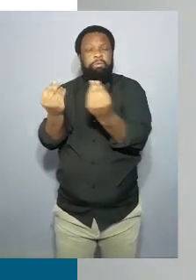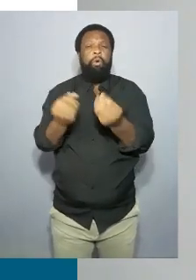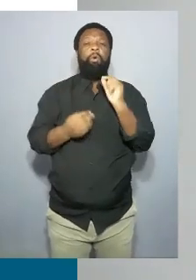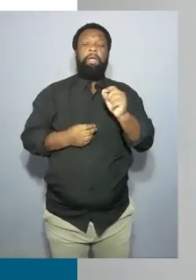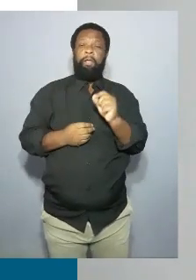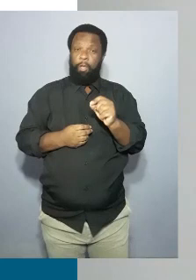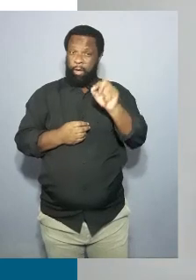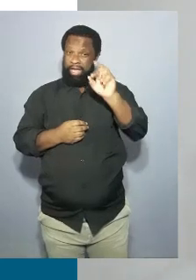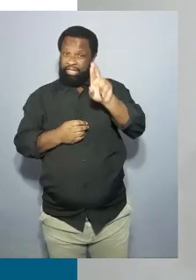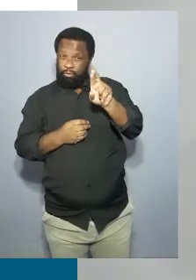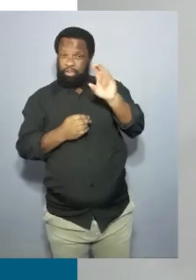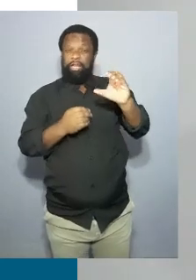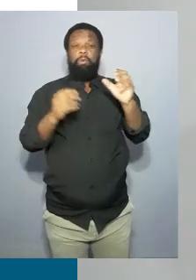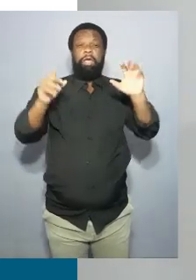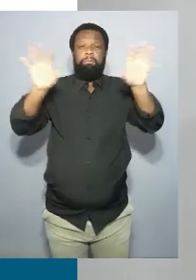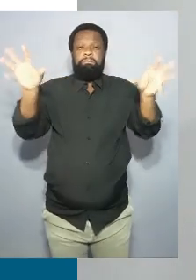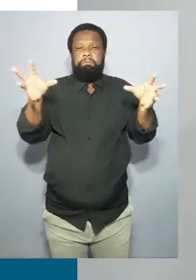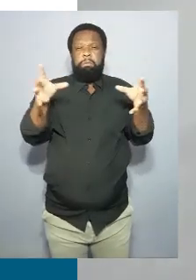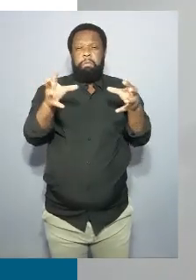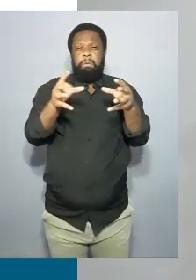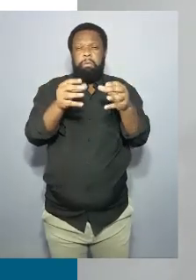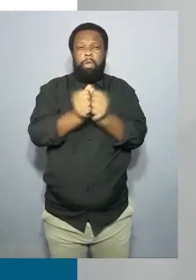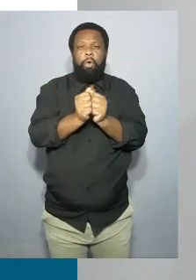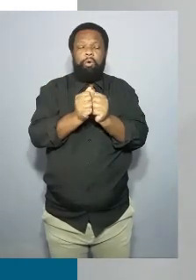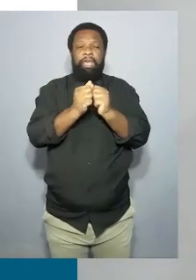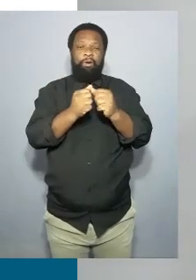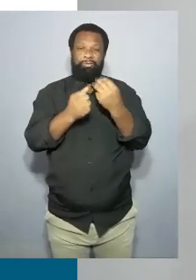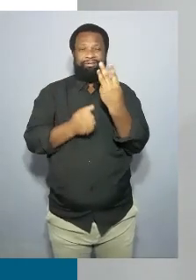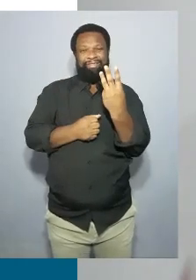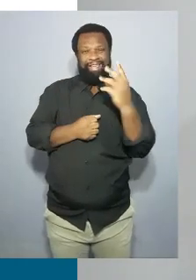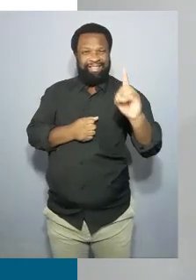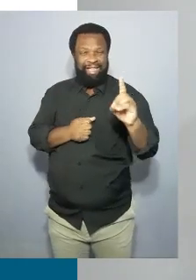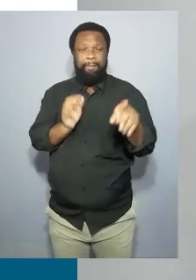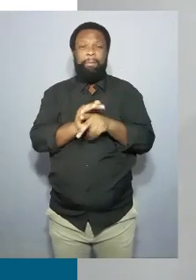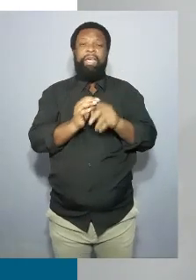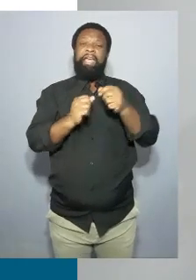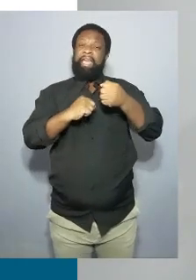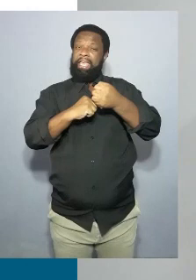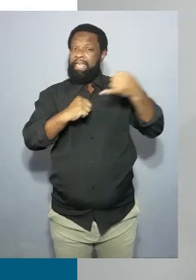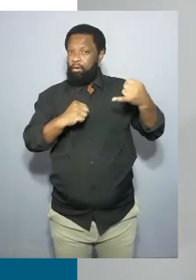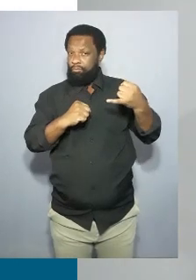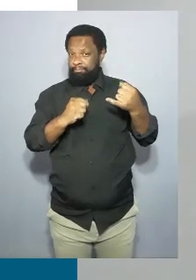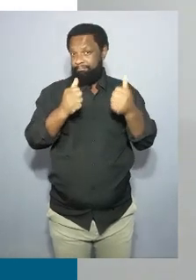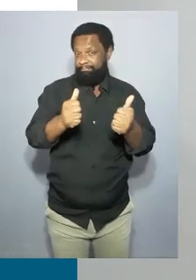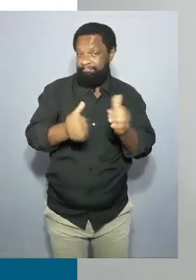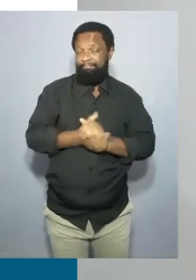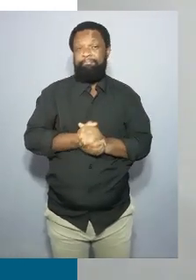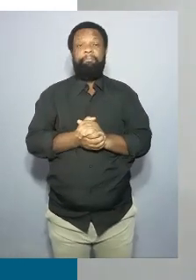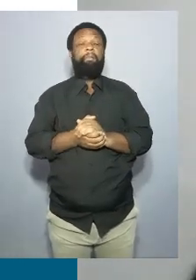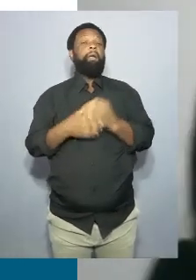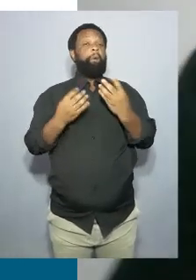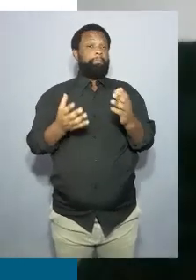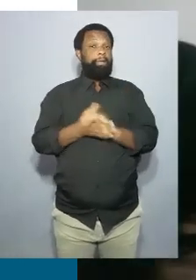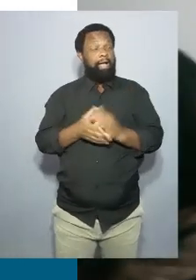cristalino, ele é uma aglomeração tridimensional de íons. Combinado?